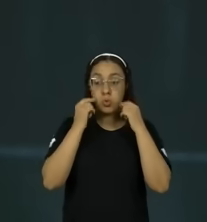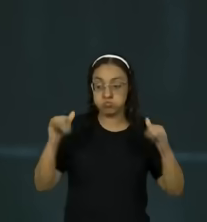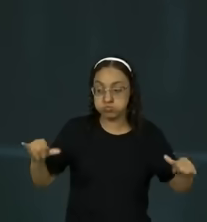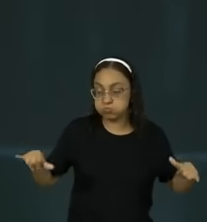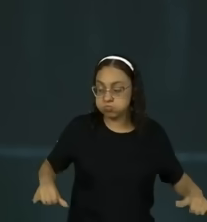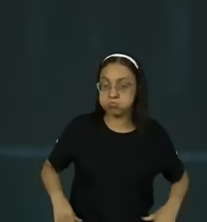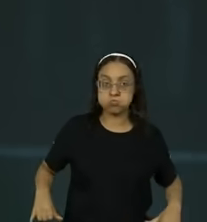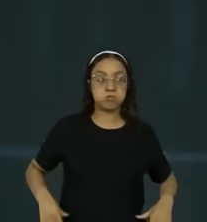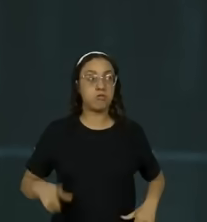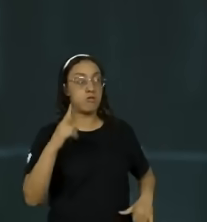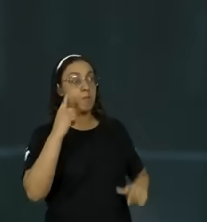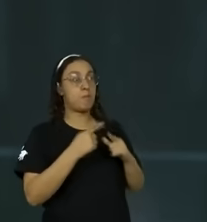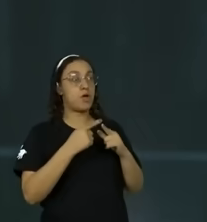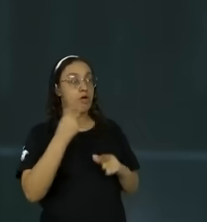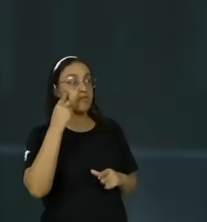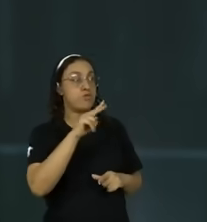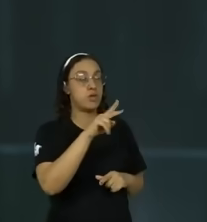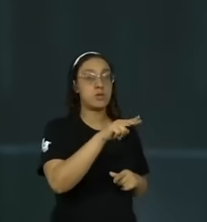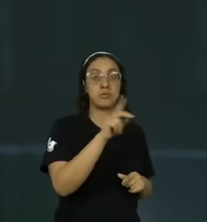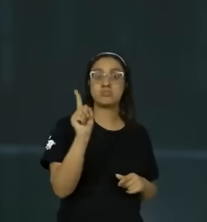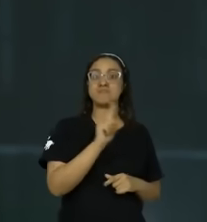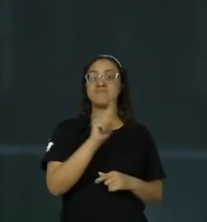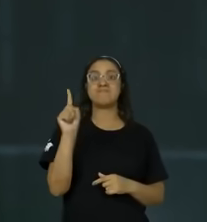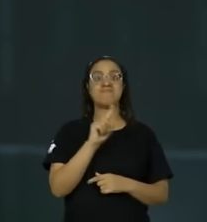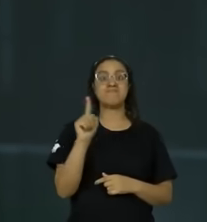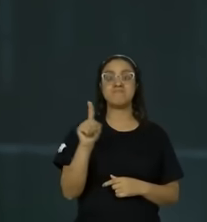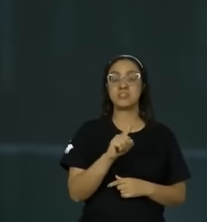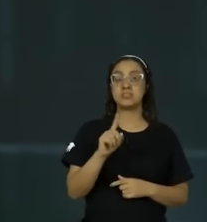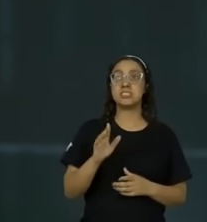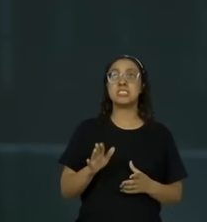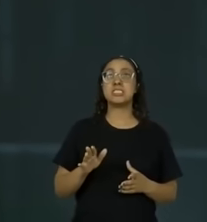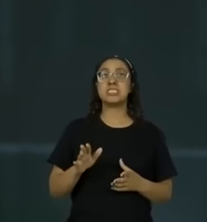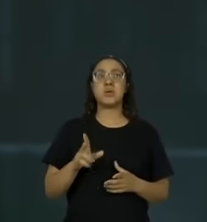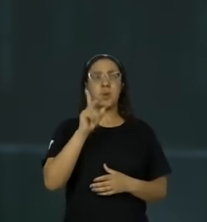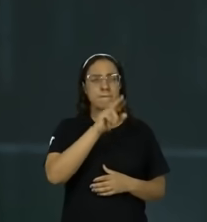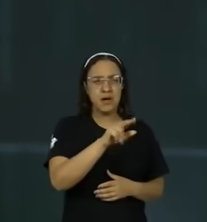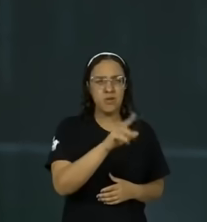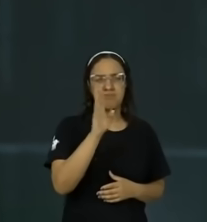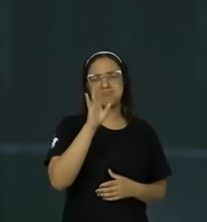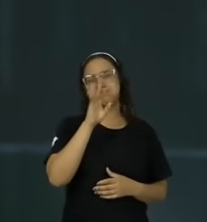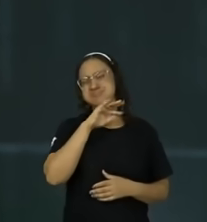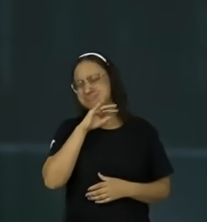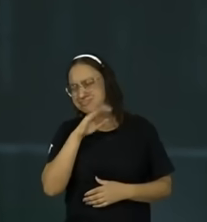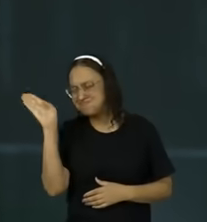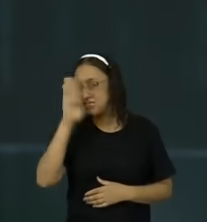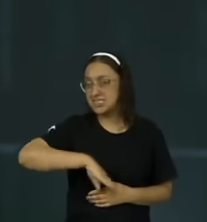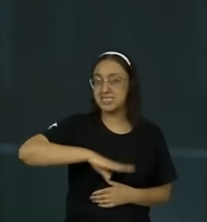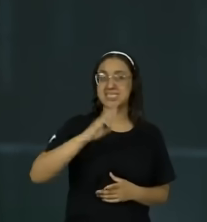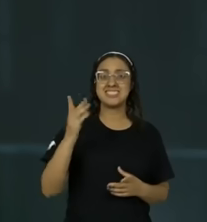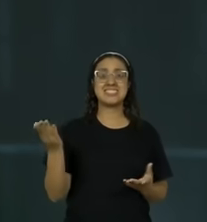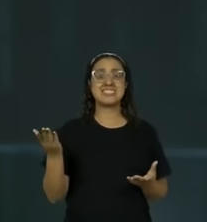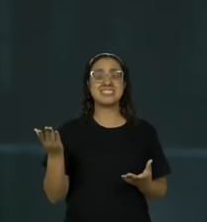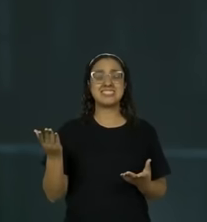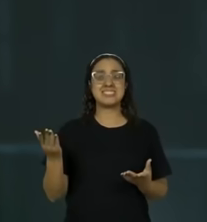sofrendo e quando vê os seus irmãos está... Não, não é isso. Eu sei que esses irmãos o jogaram no poço. Eu sei que esses irmãos contribuíram